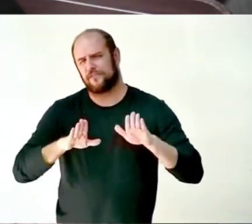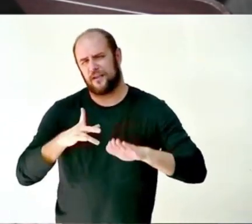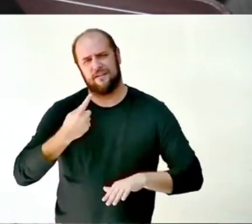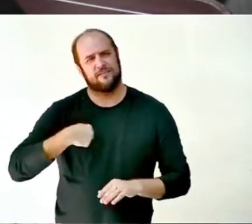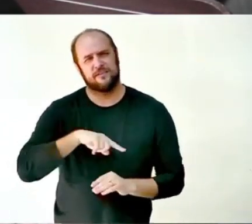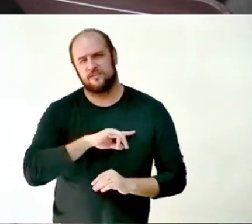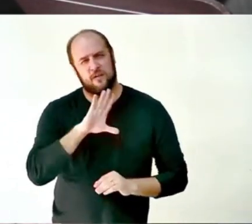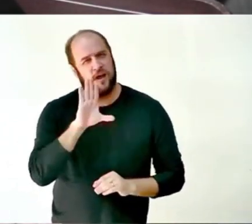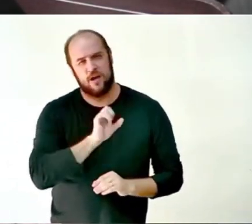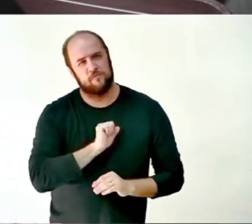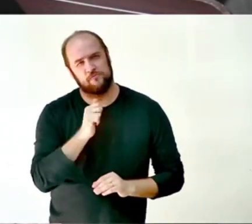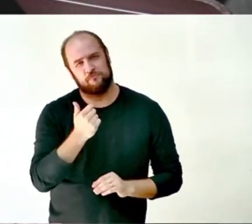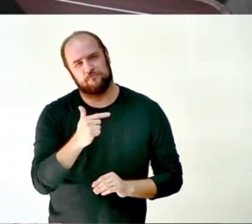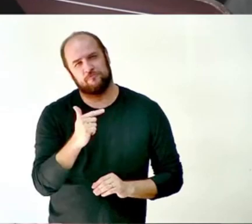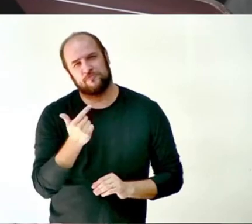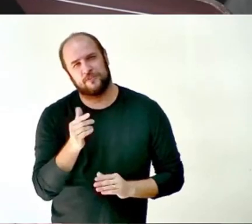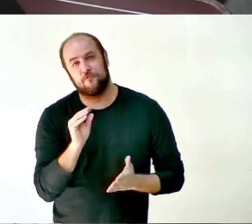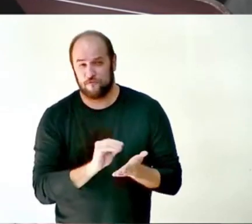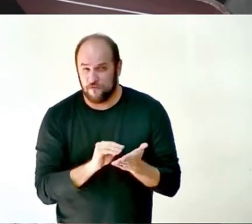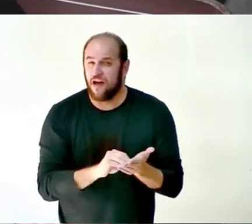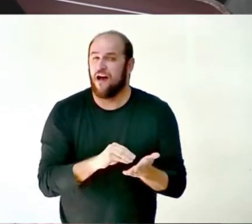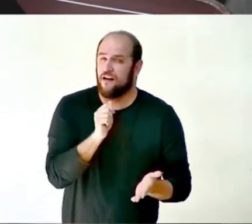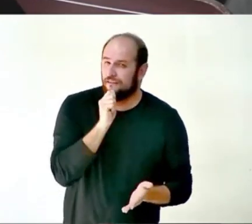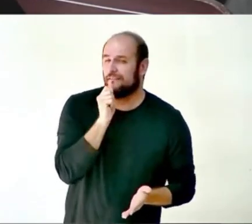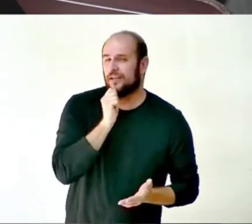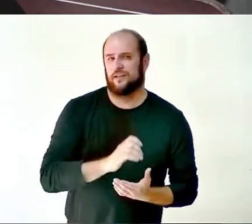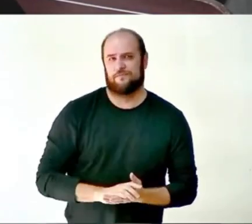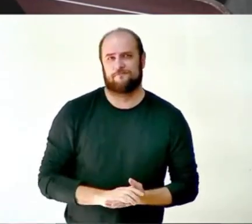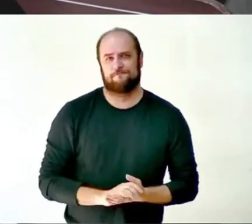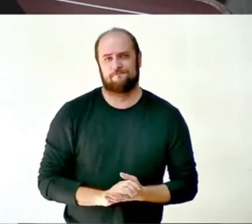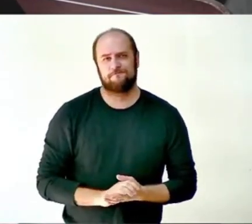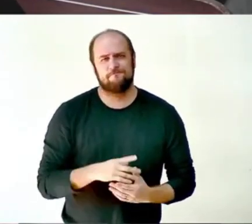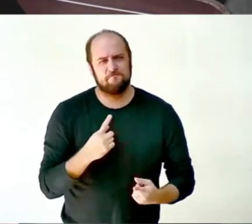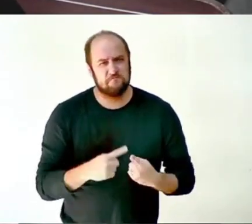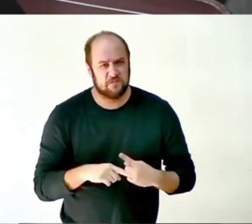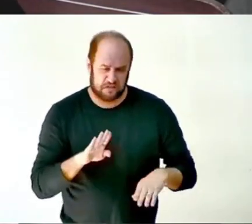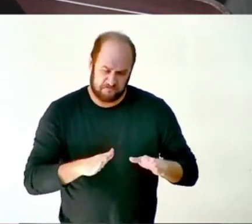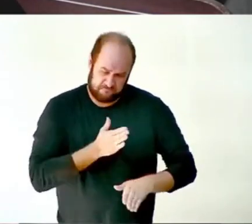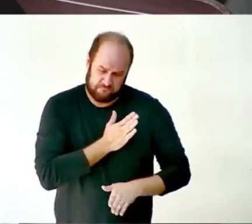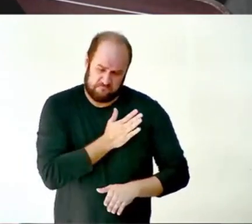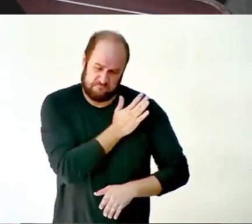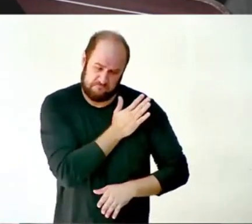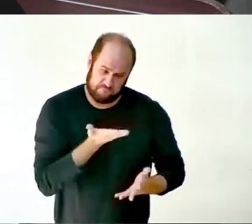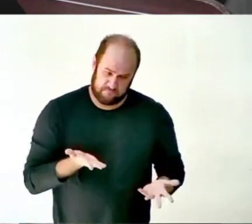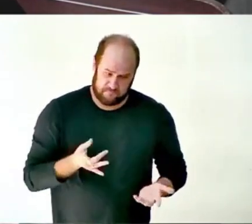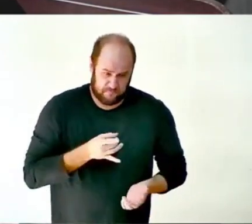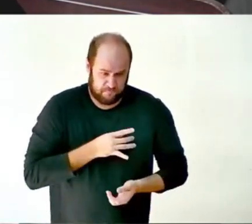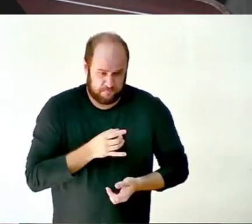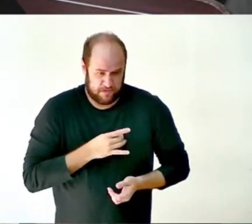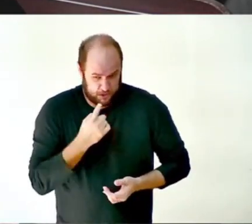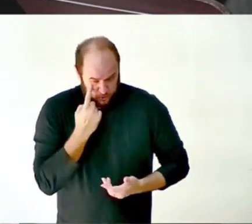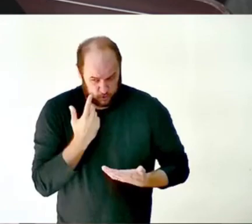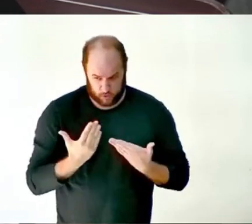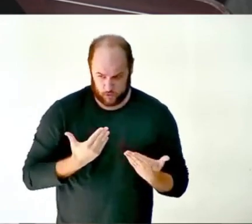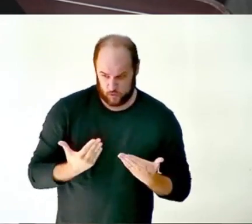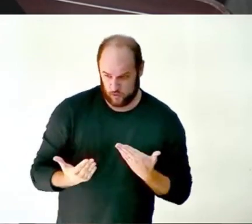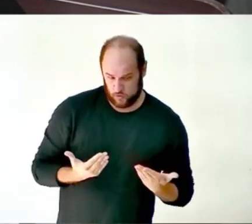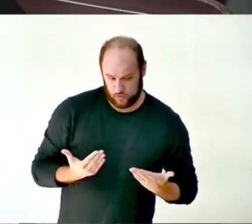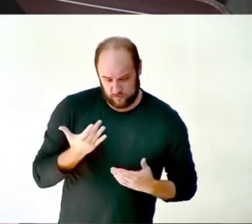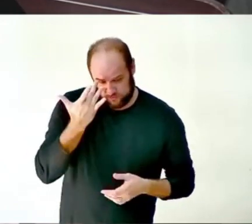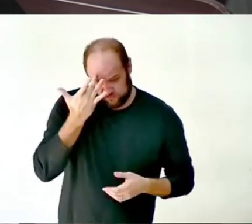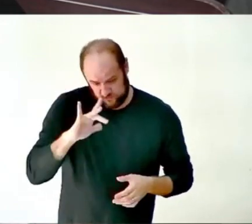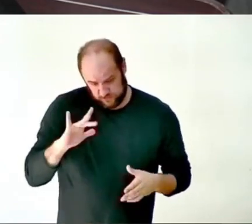em Cristo tanto quanto a gente poderia. Porque talvez a gente tenha preconceitos, tenha medos, tenha desconfianças que não precisaríamos